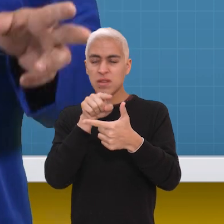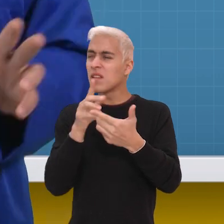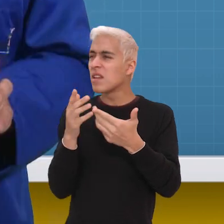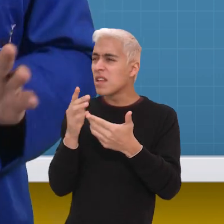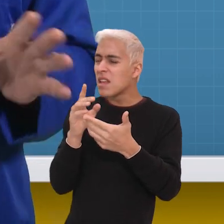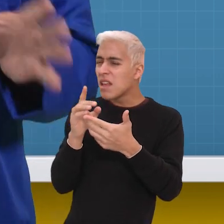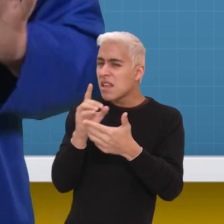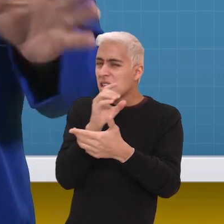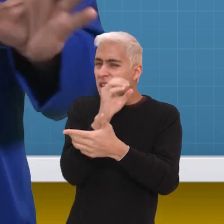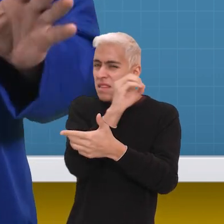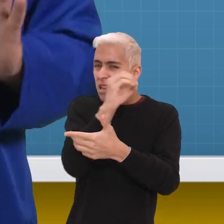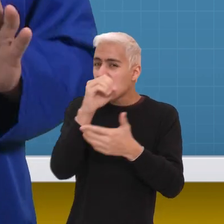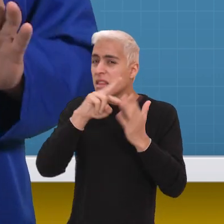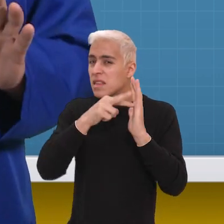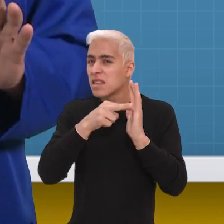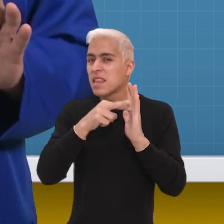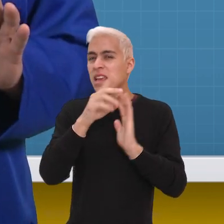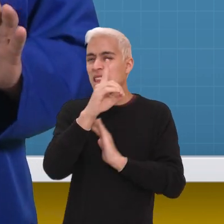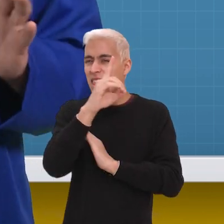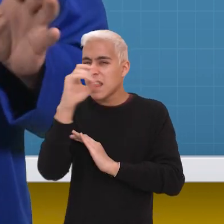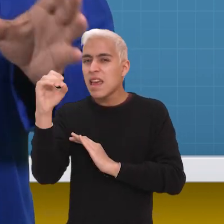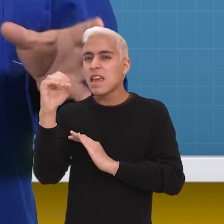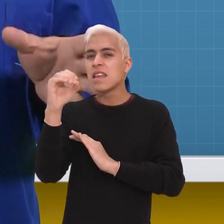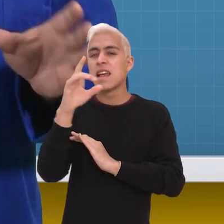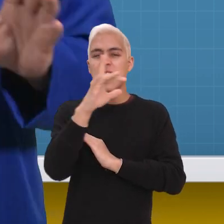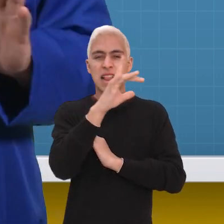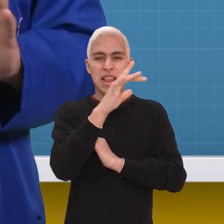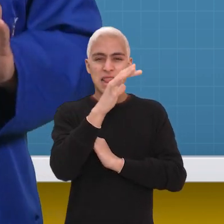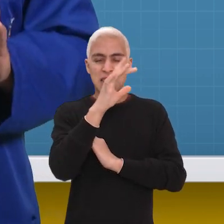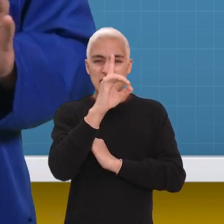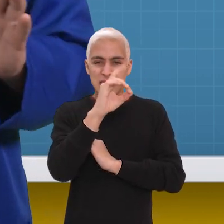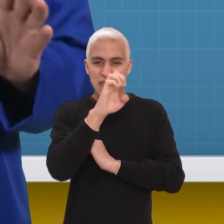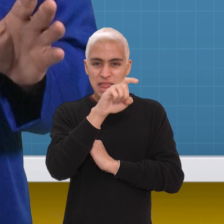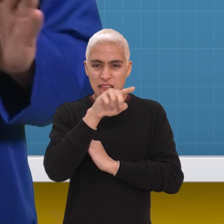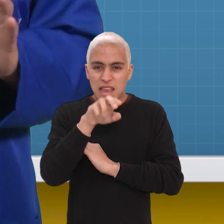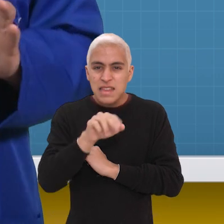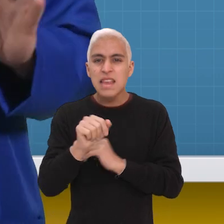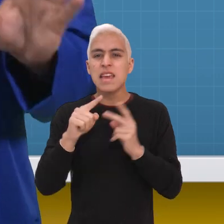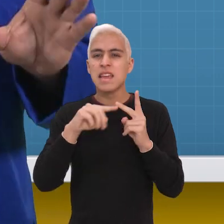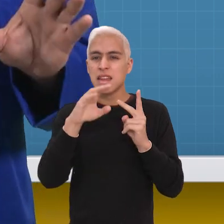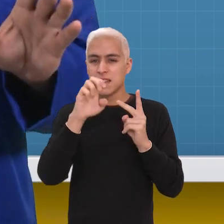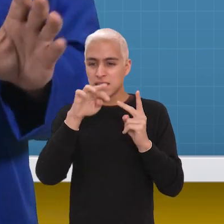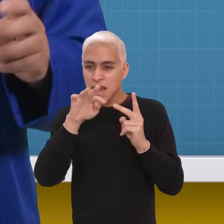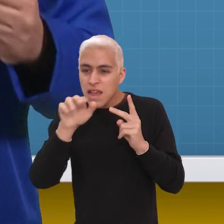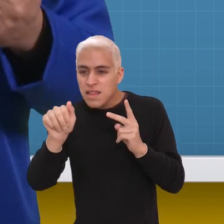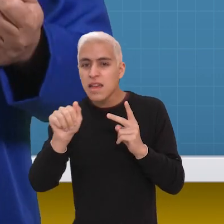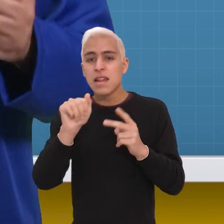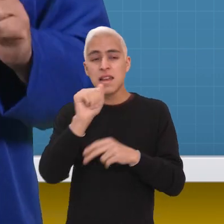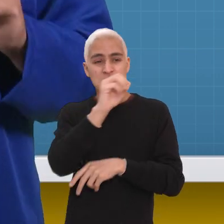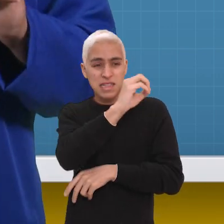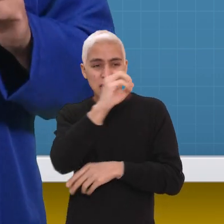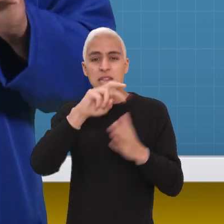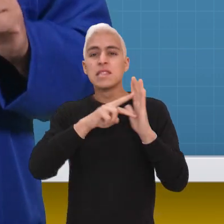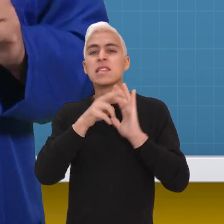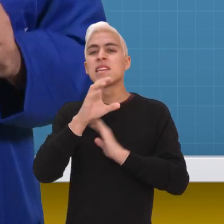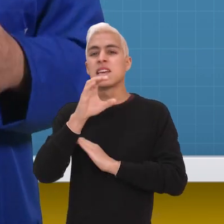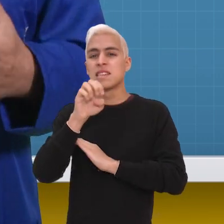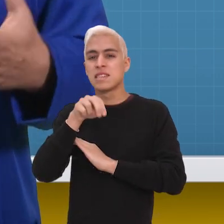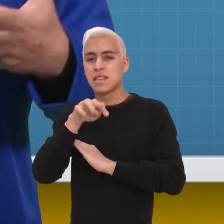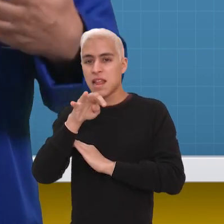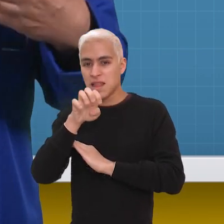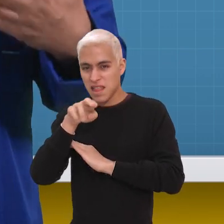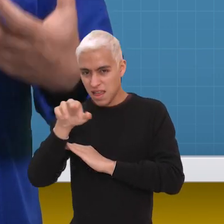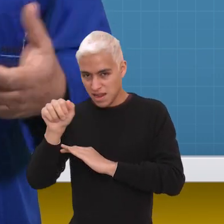valor... 2 zeros não é centena, gente, lembra? Dezena, 10, 20, dezenas, né? 2 zeros significa uma